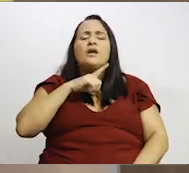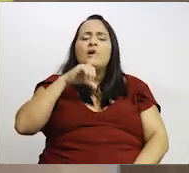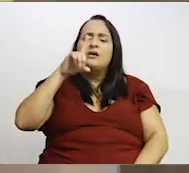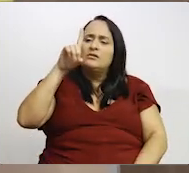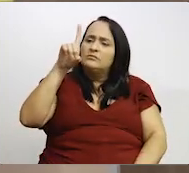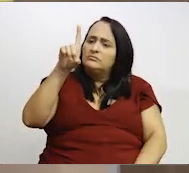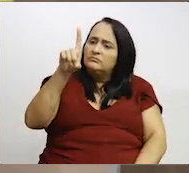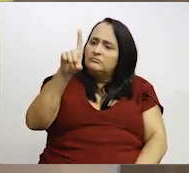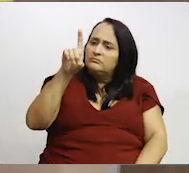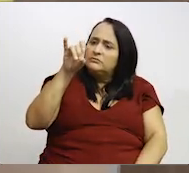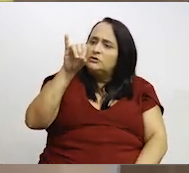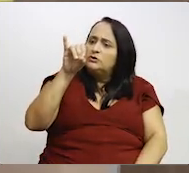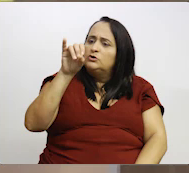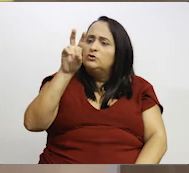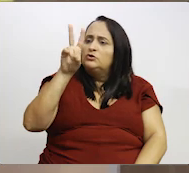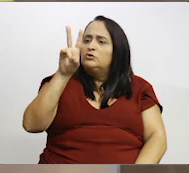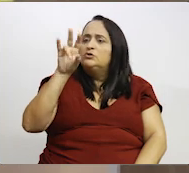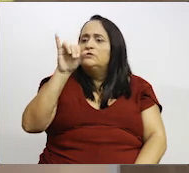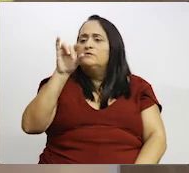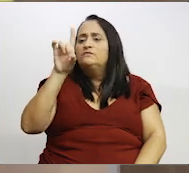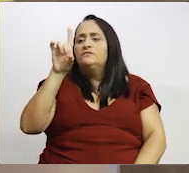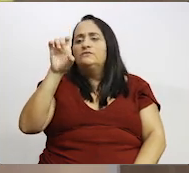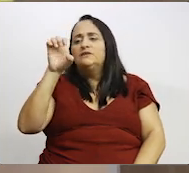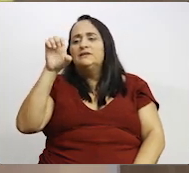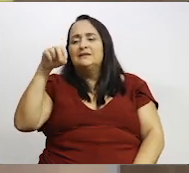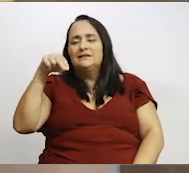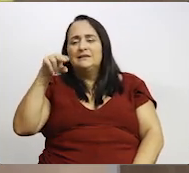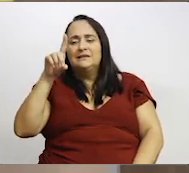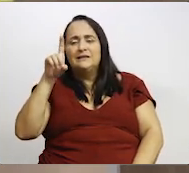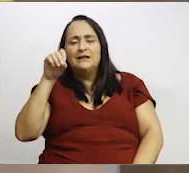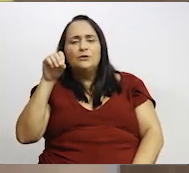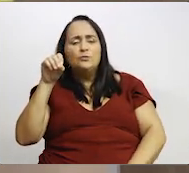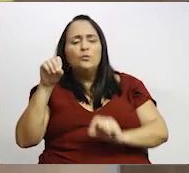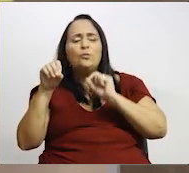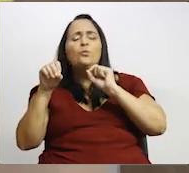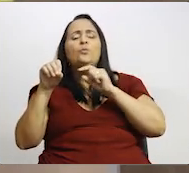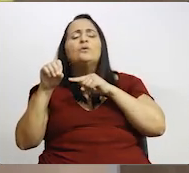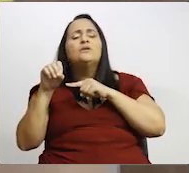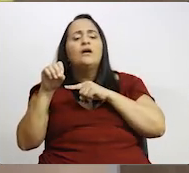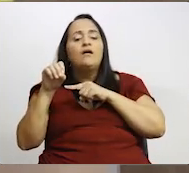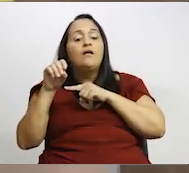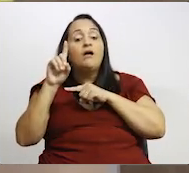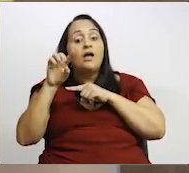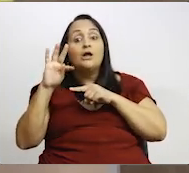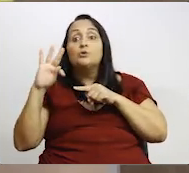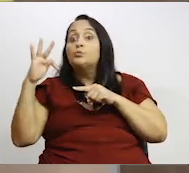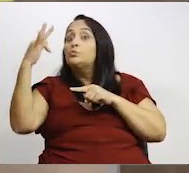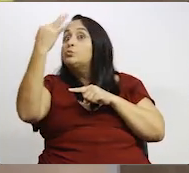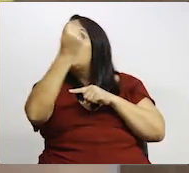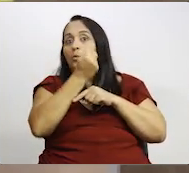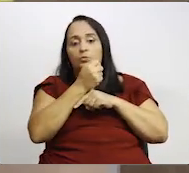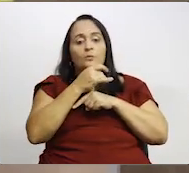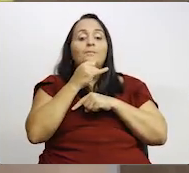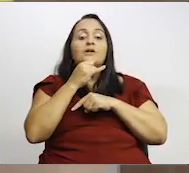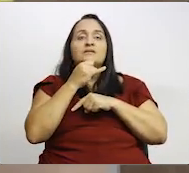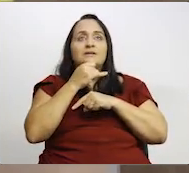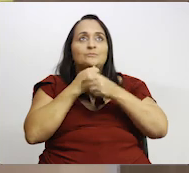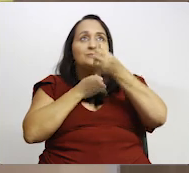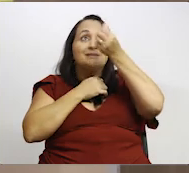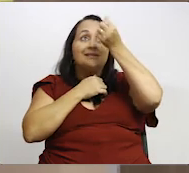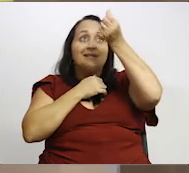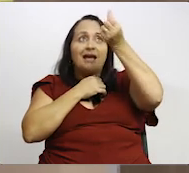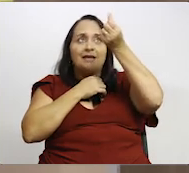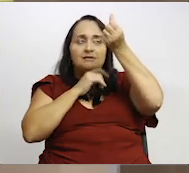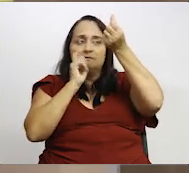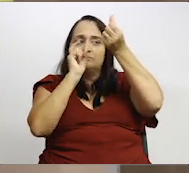o todo que eu tenho. É o todo, certo? Então, eu tenho 6